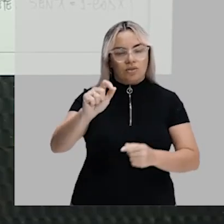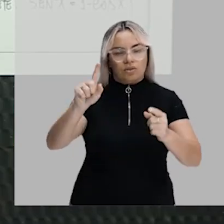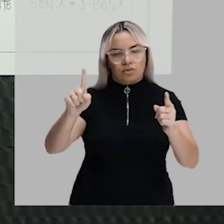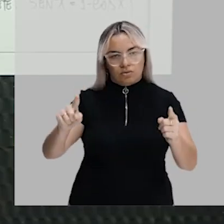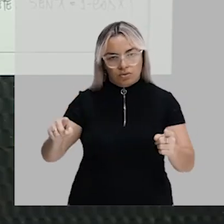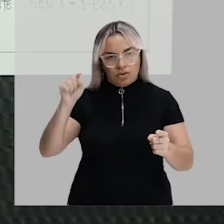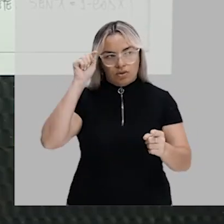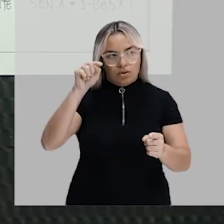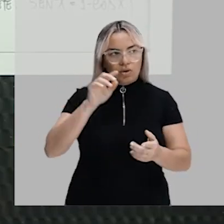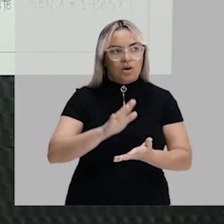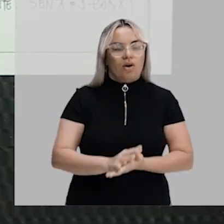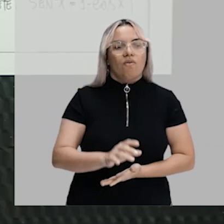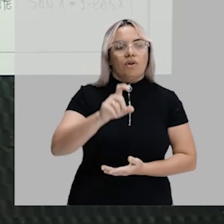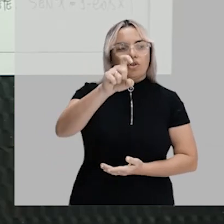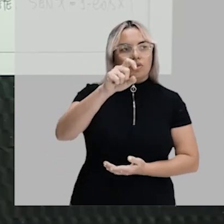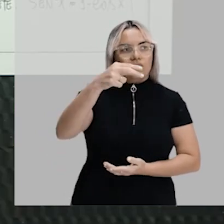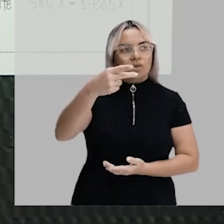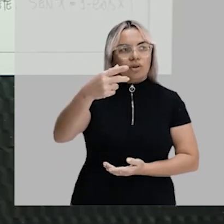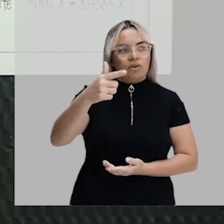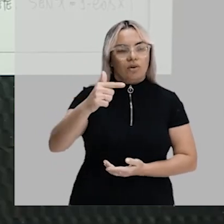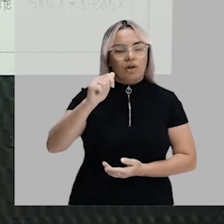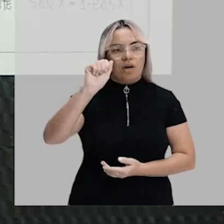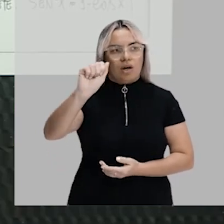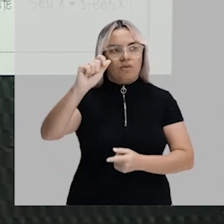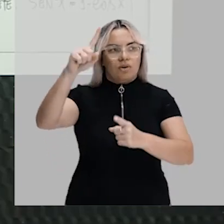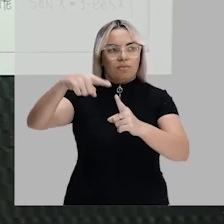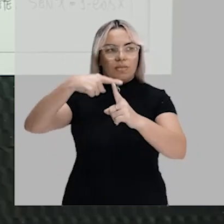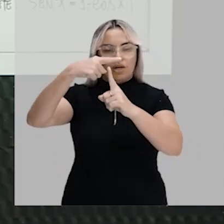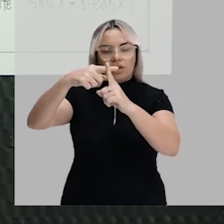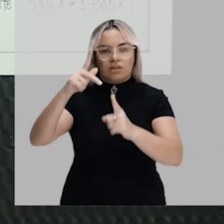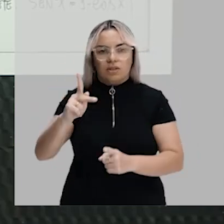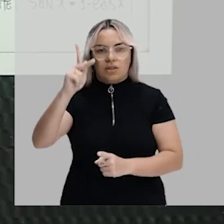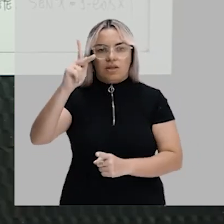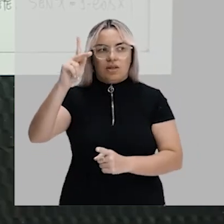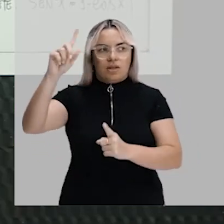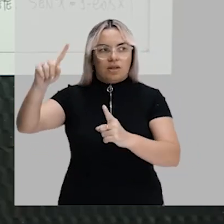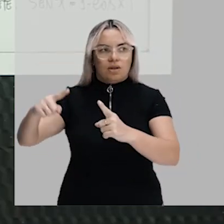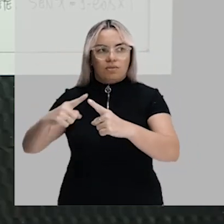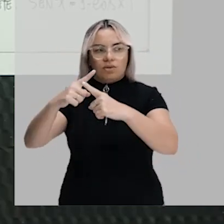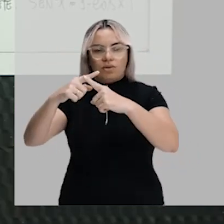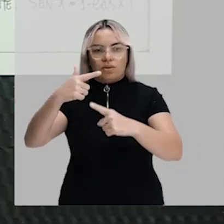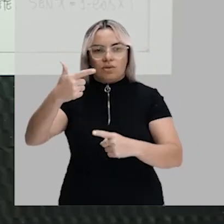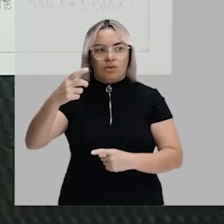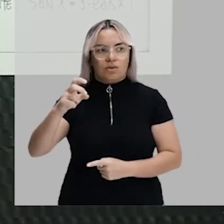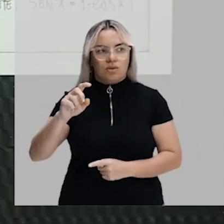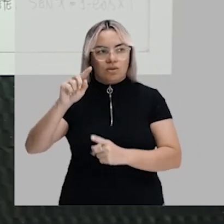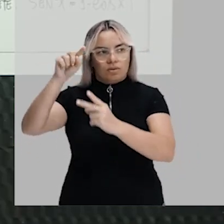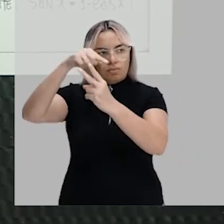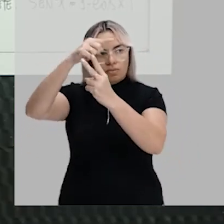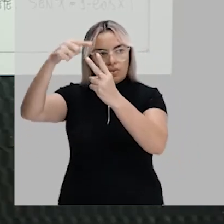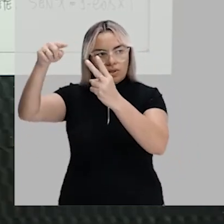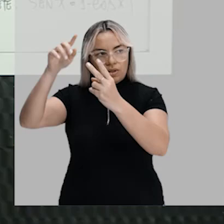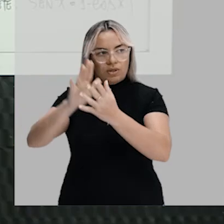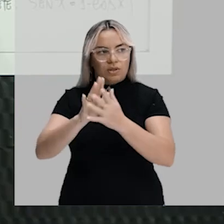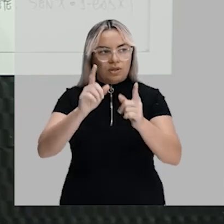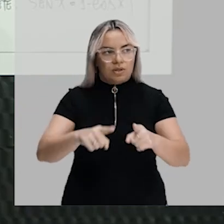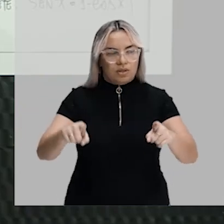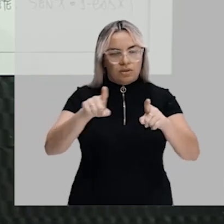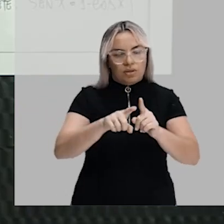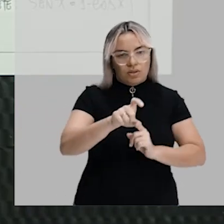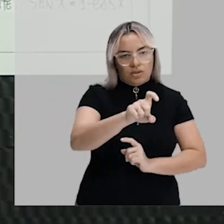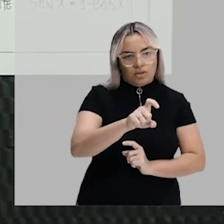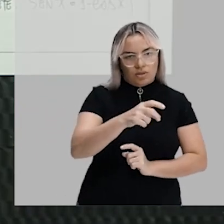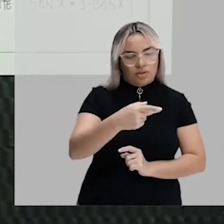mli 2p e pi - al + k x 2 pi esses dois valores tem o mesmo valor de